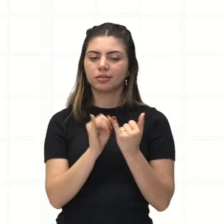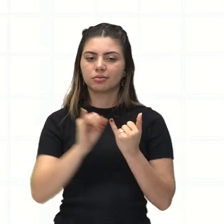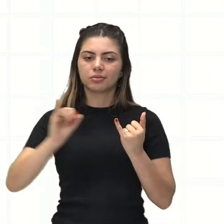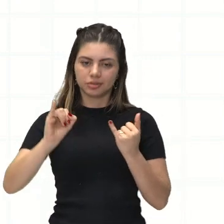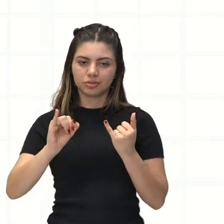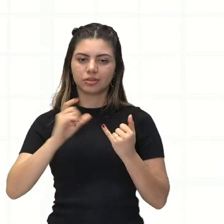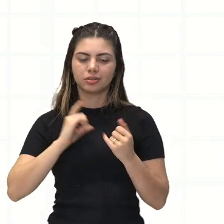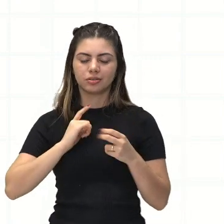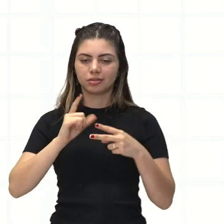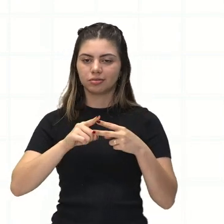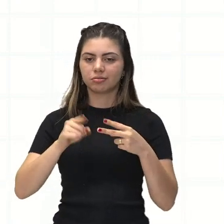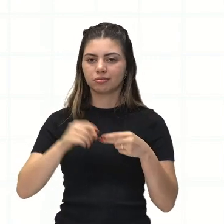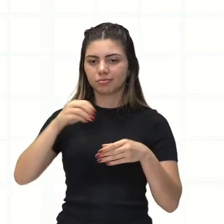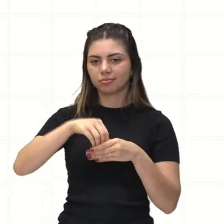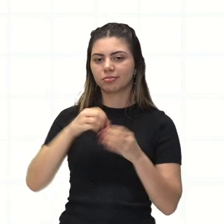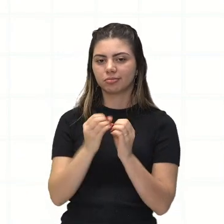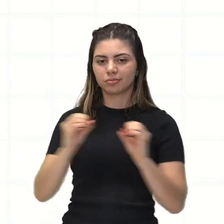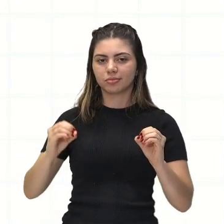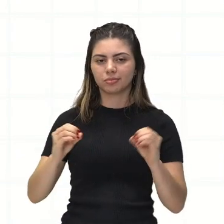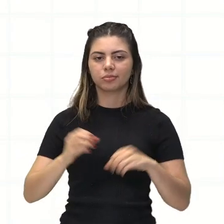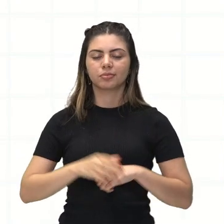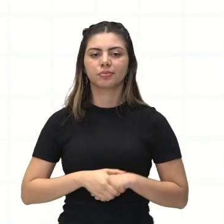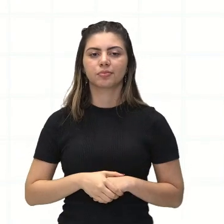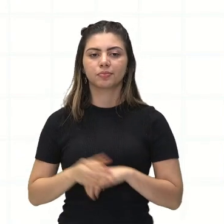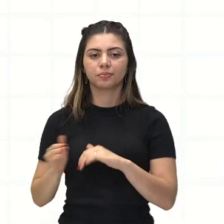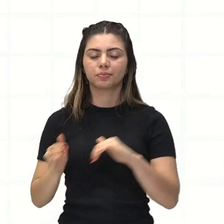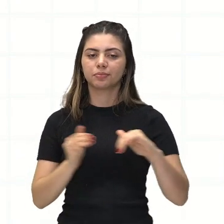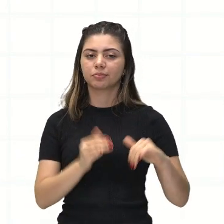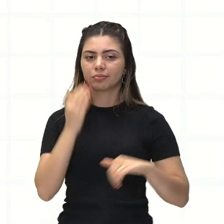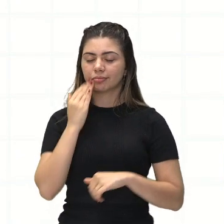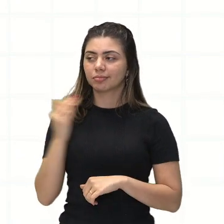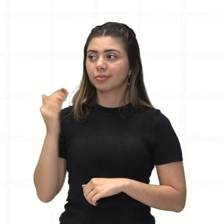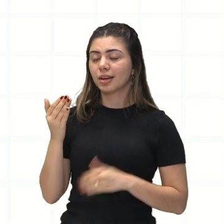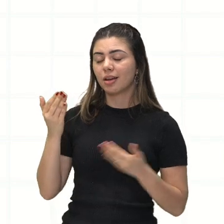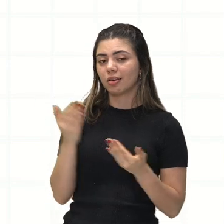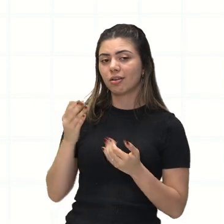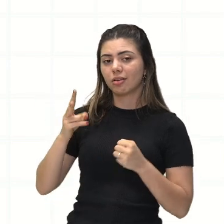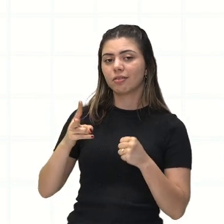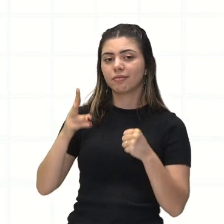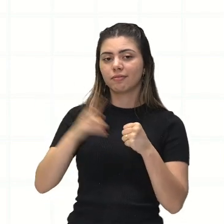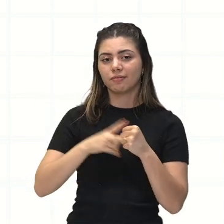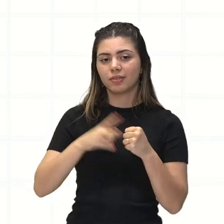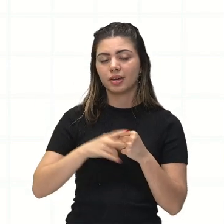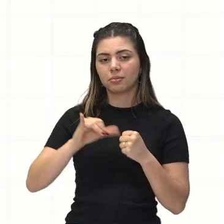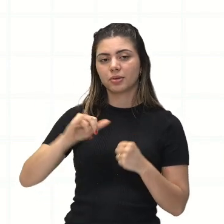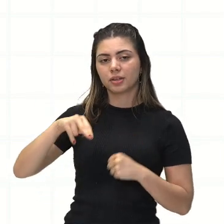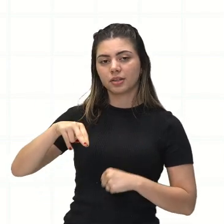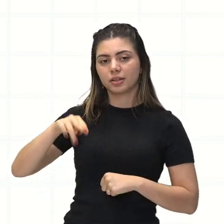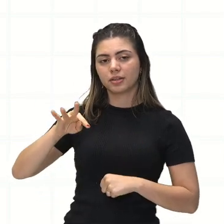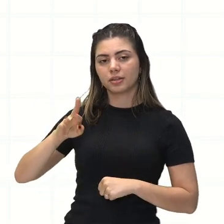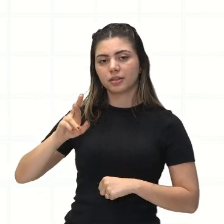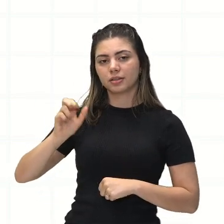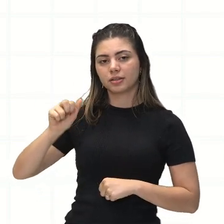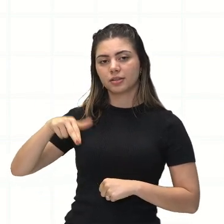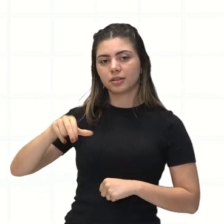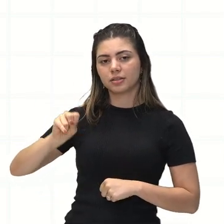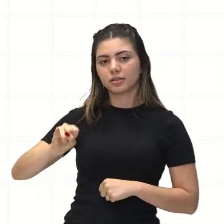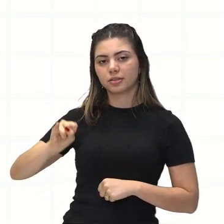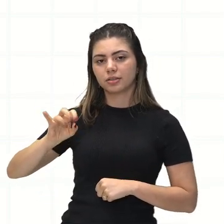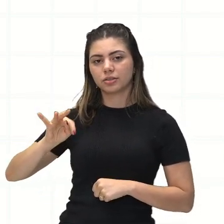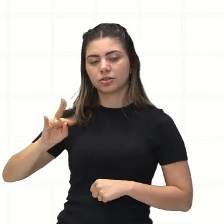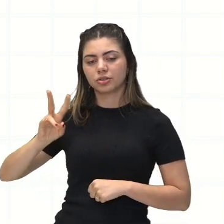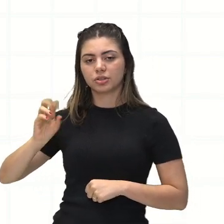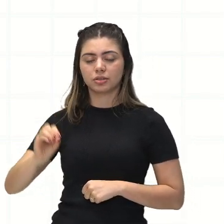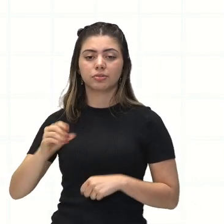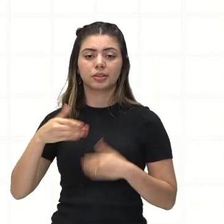auxílio da minha preposição. E o verbo intransitivo, né? Um verbo intransitivo é aquele que não exige